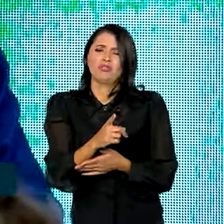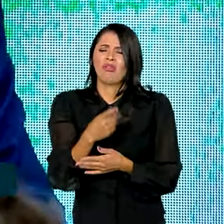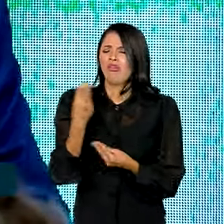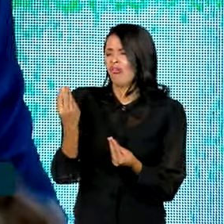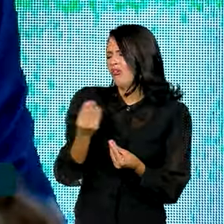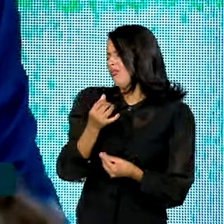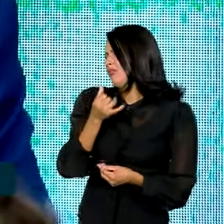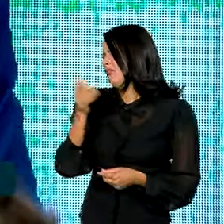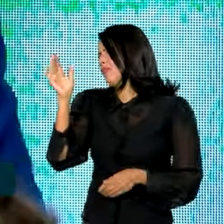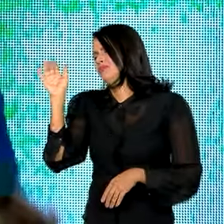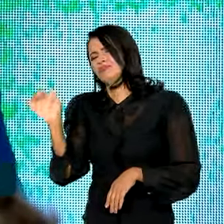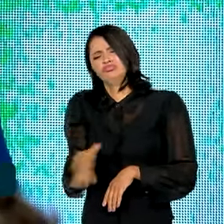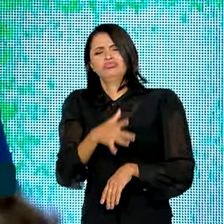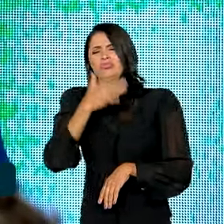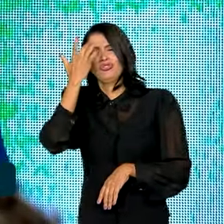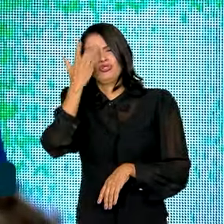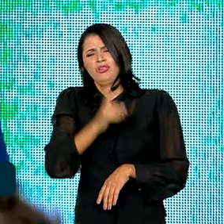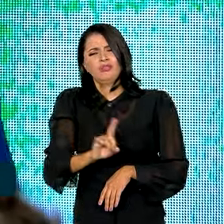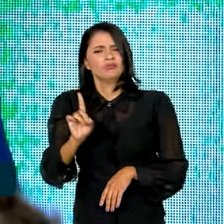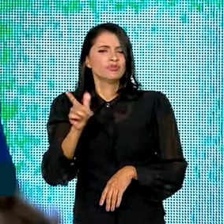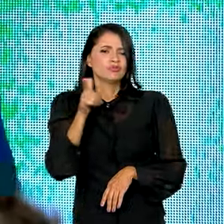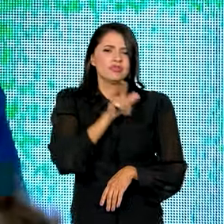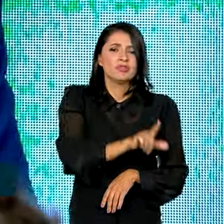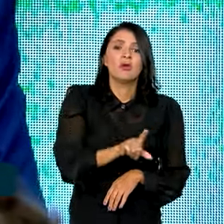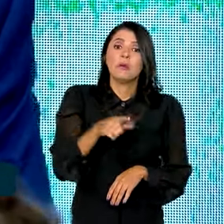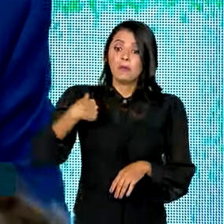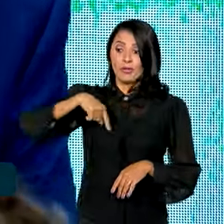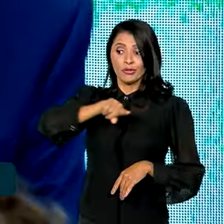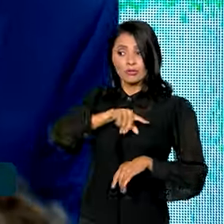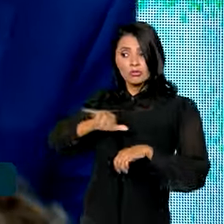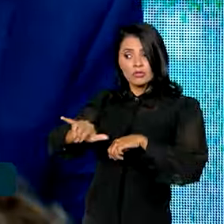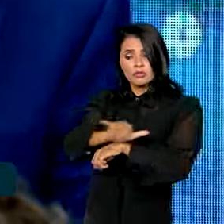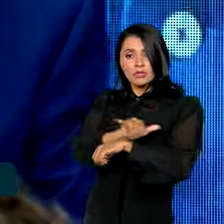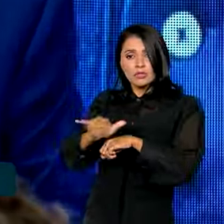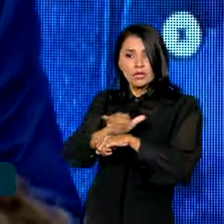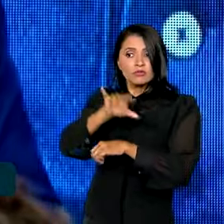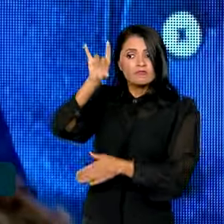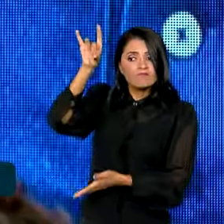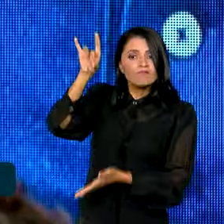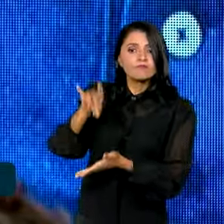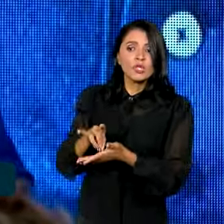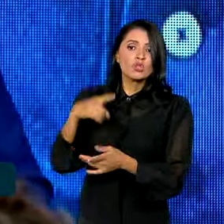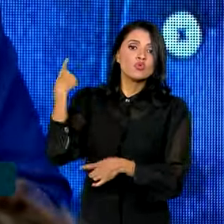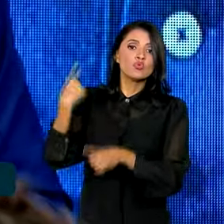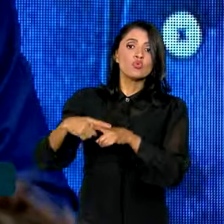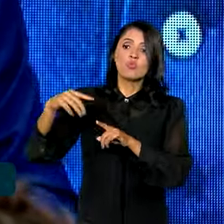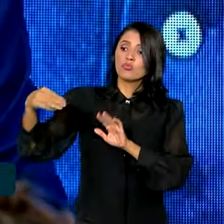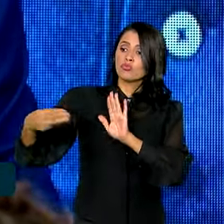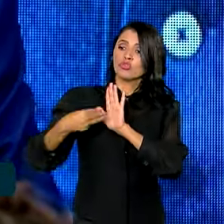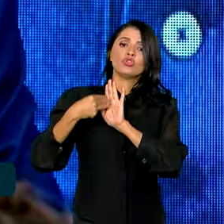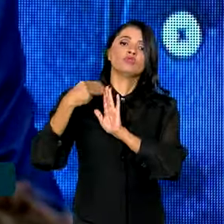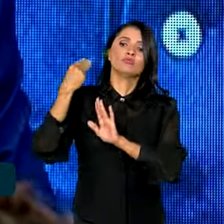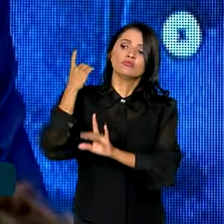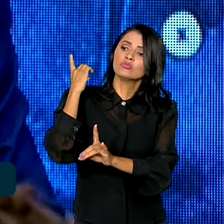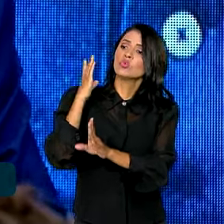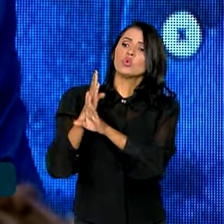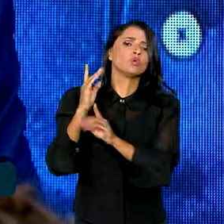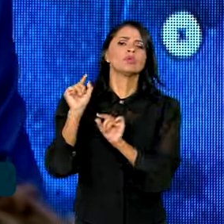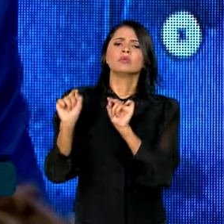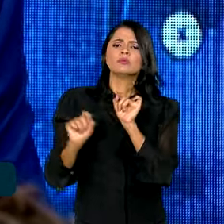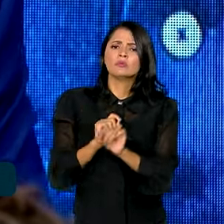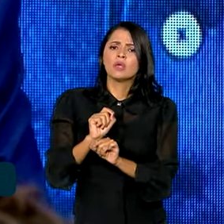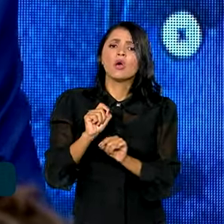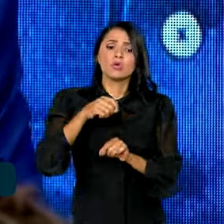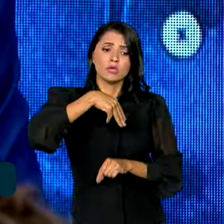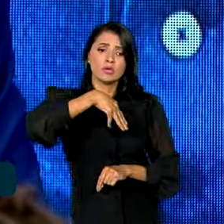desestimulei, achei que eu não estou... Enfim, para que a gente possa tomar as ações baseadas em evidências efetivas, para a gente identificar o que o